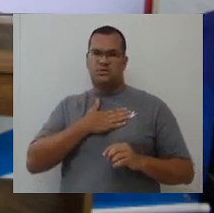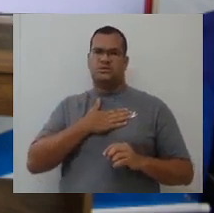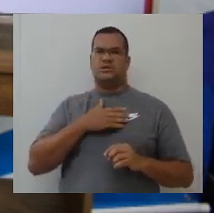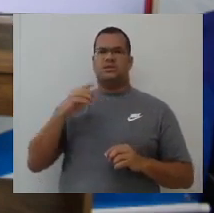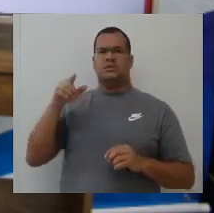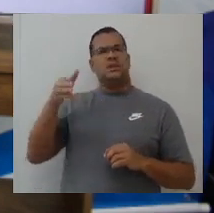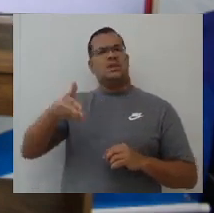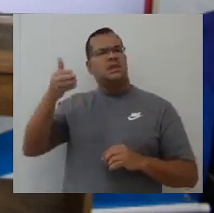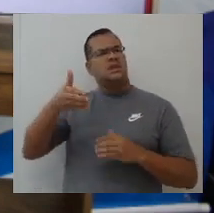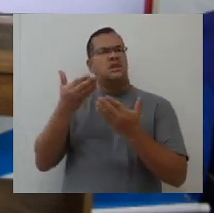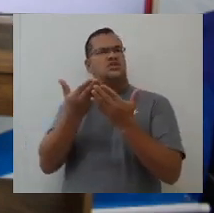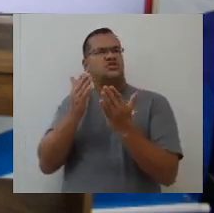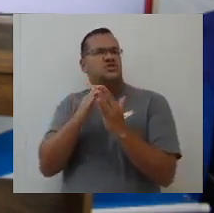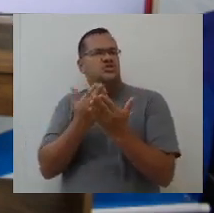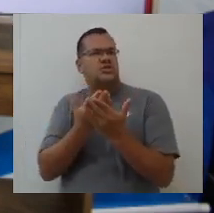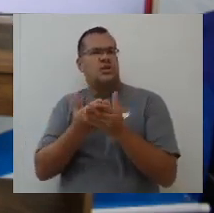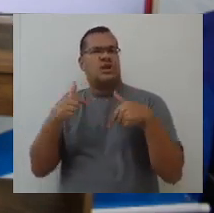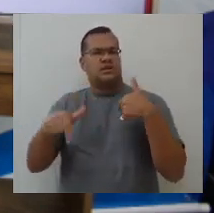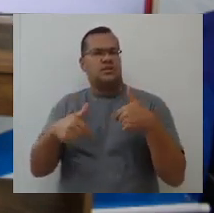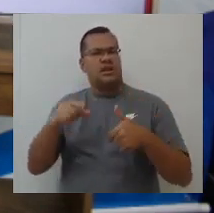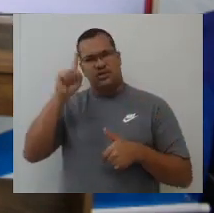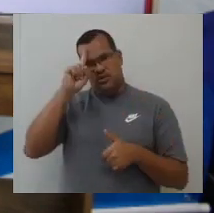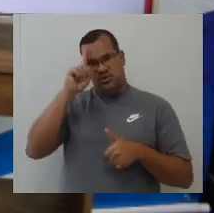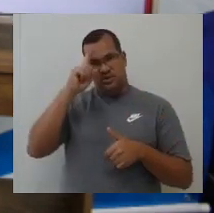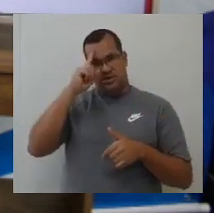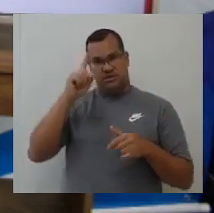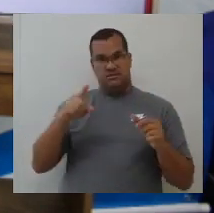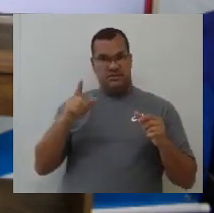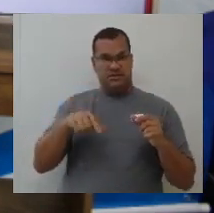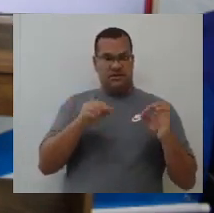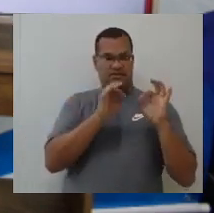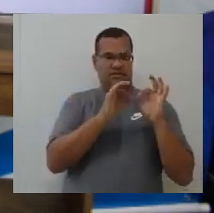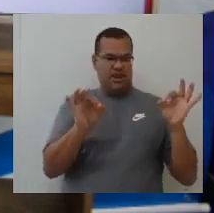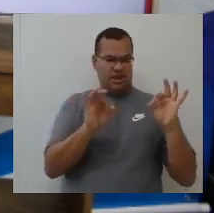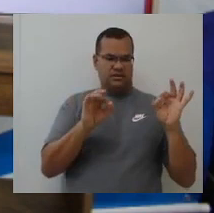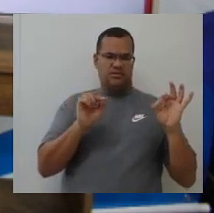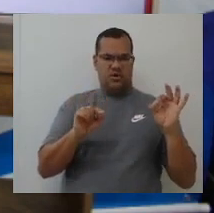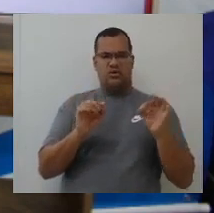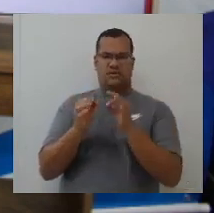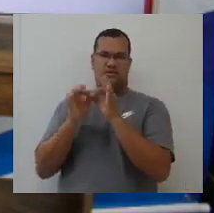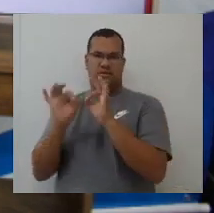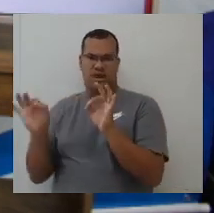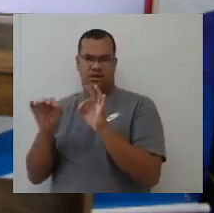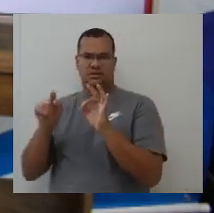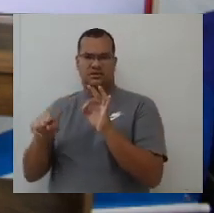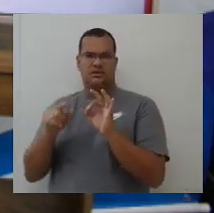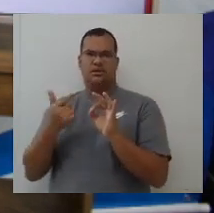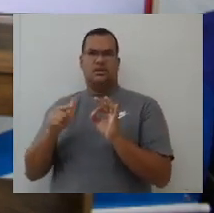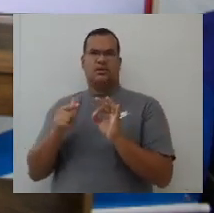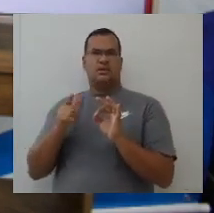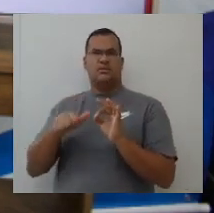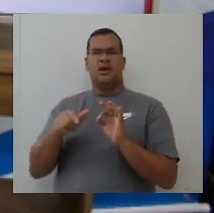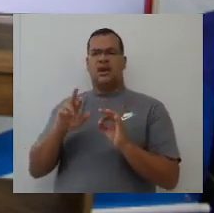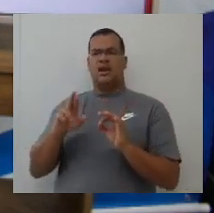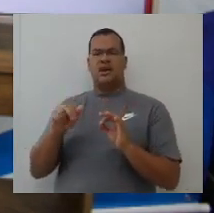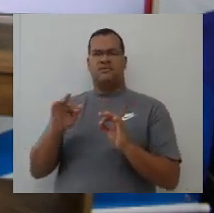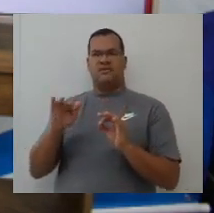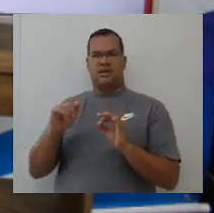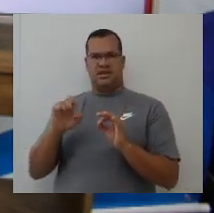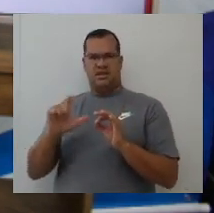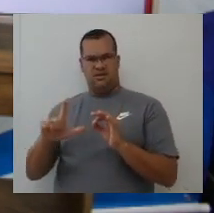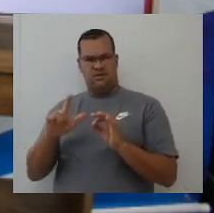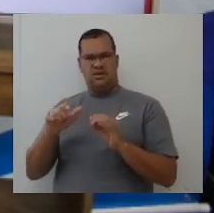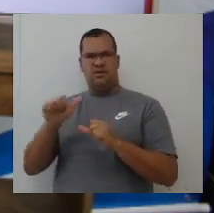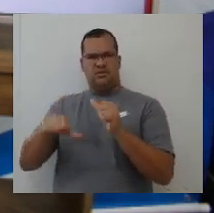os dias. Observa que eu não mais, na minha segunda oração, na minha segunda frase, não mais eu utilizei Rafael. Eu troquei Rafael pelo termo